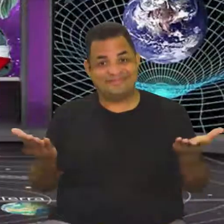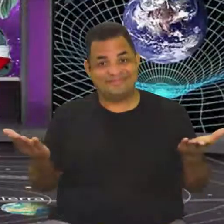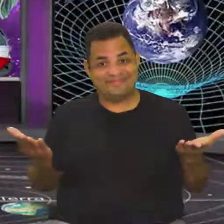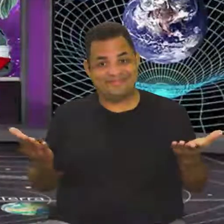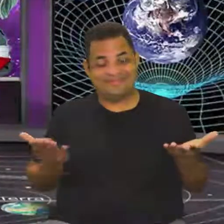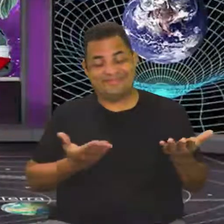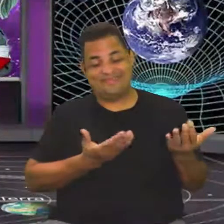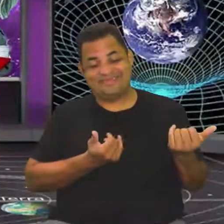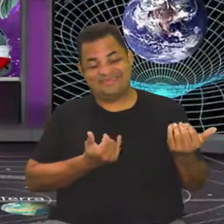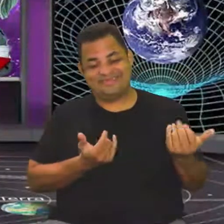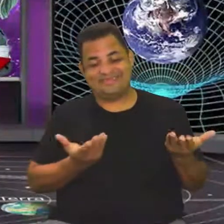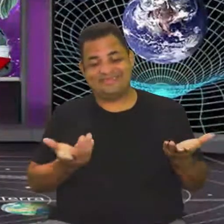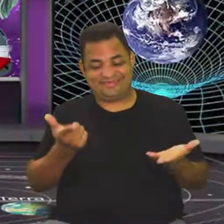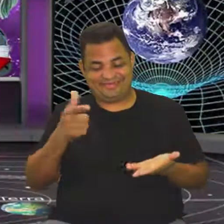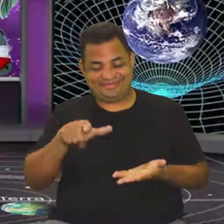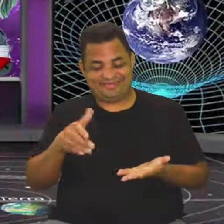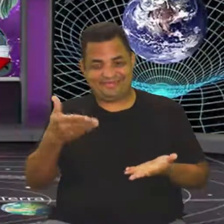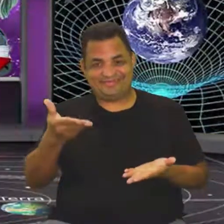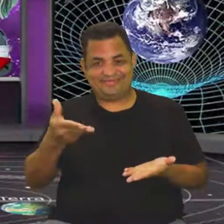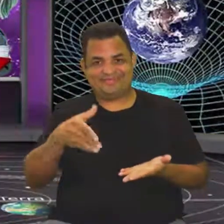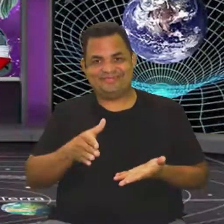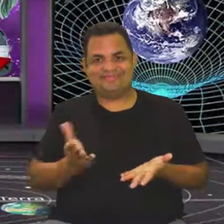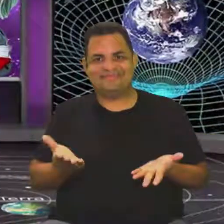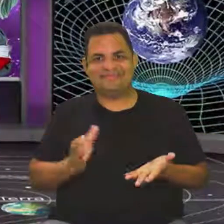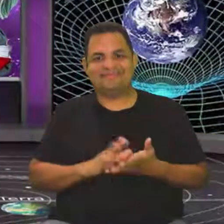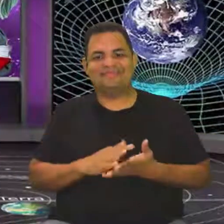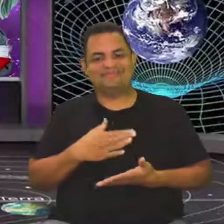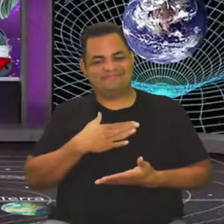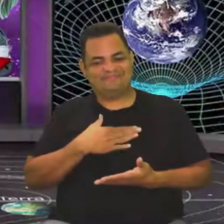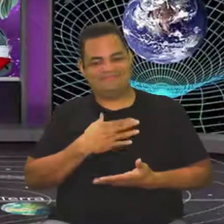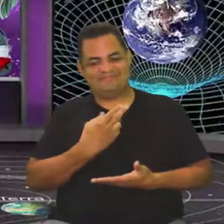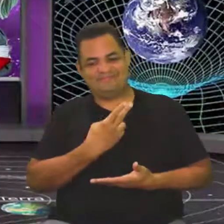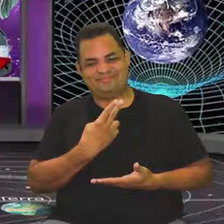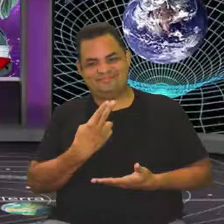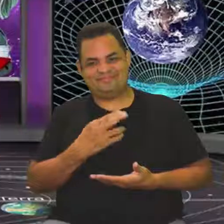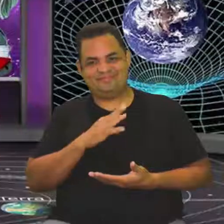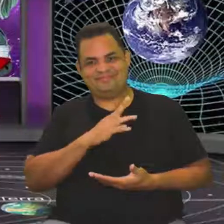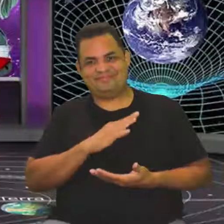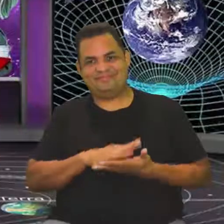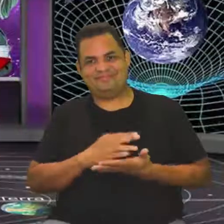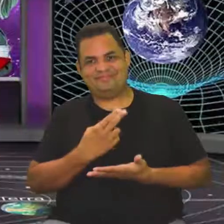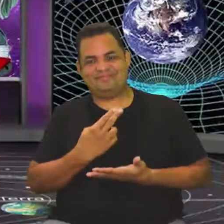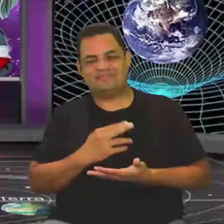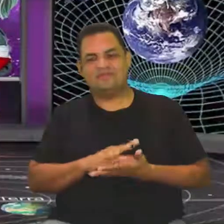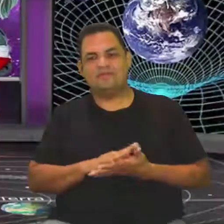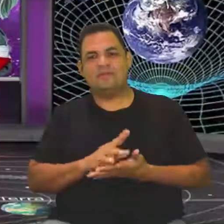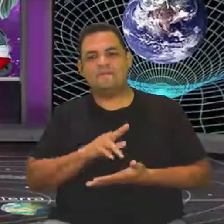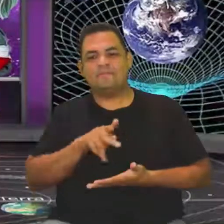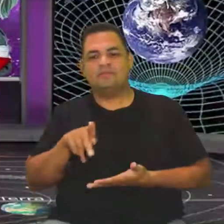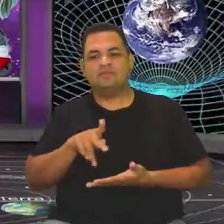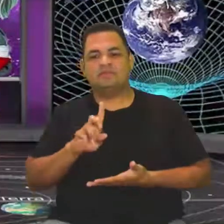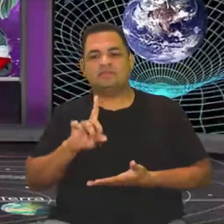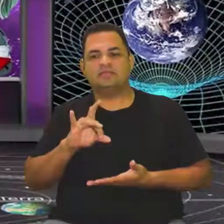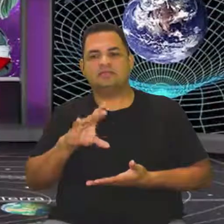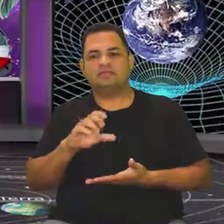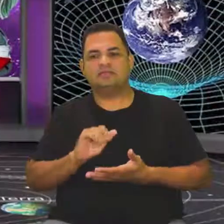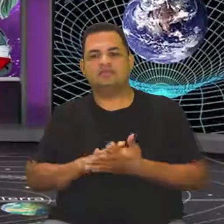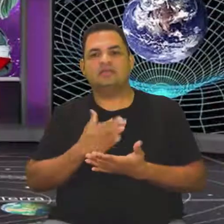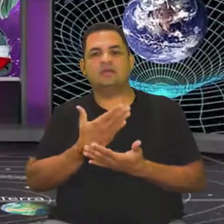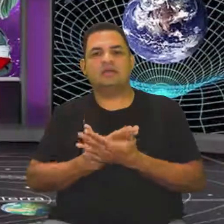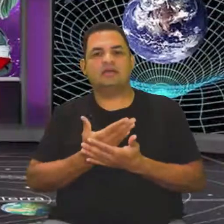Alô, jovens! Olha eu aqui de novo, como vocês já me conhecem, professora Daisy, e nós vamos hoje para mais uma aula